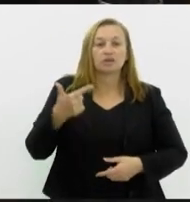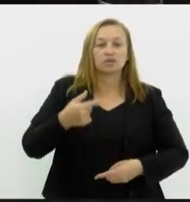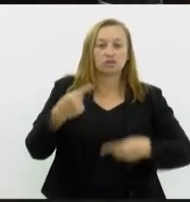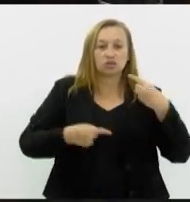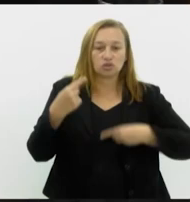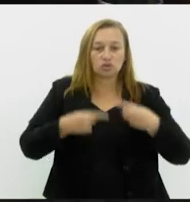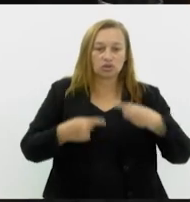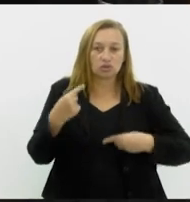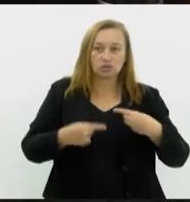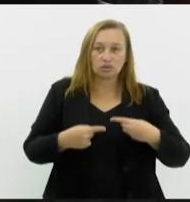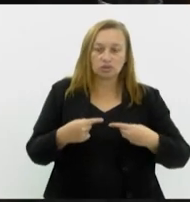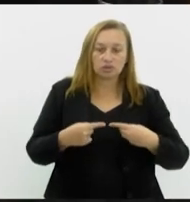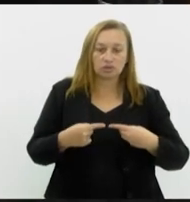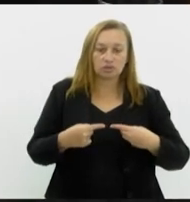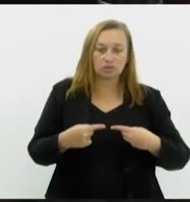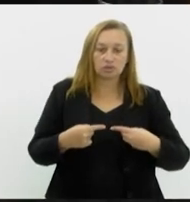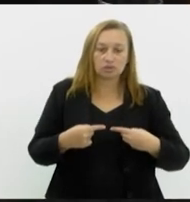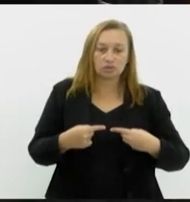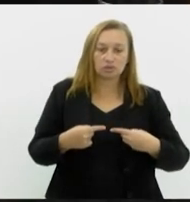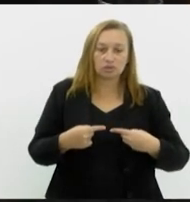discussão,